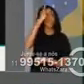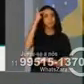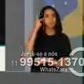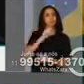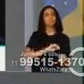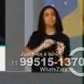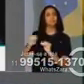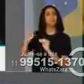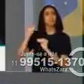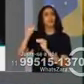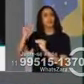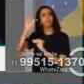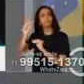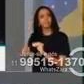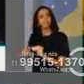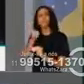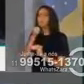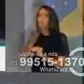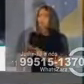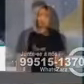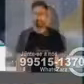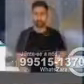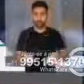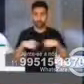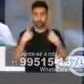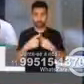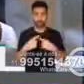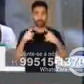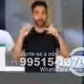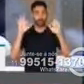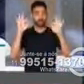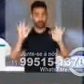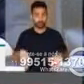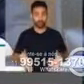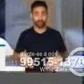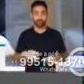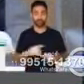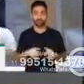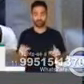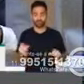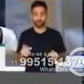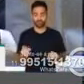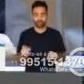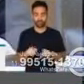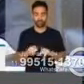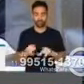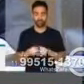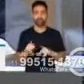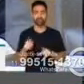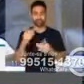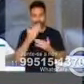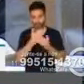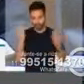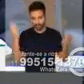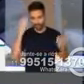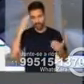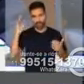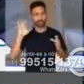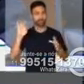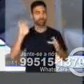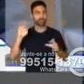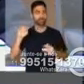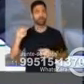da nossa amizade será eterna queria agradecer aqui a todos que participaram agradecer aqui especialmente o